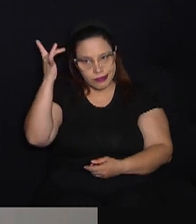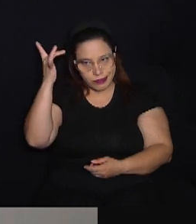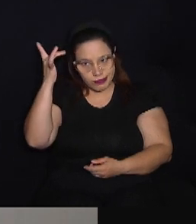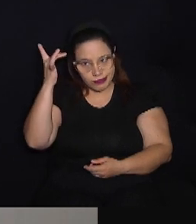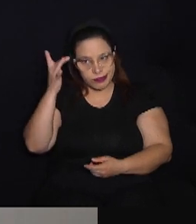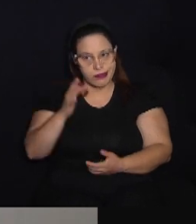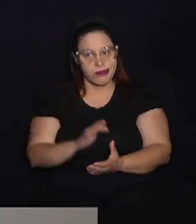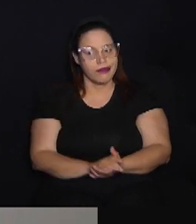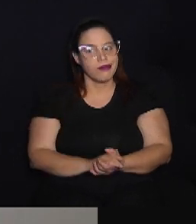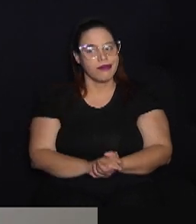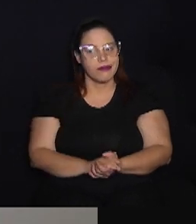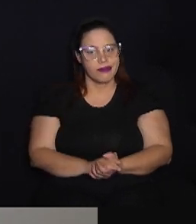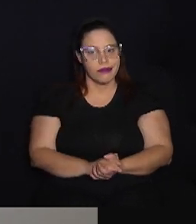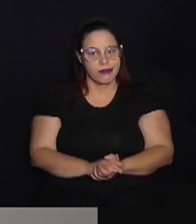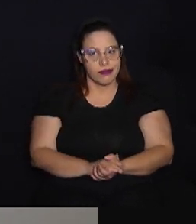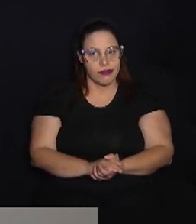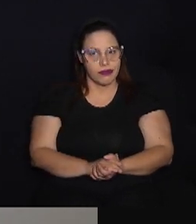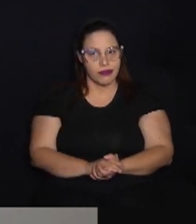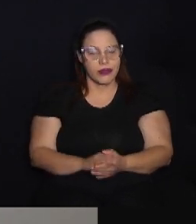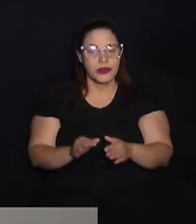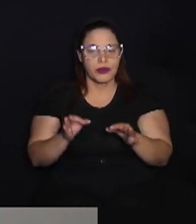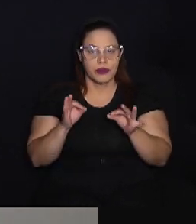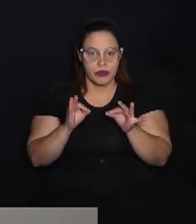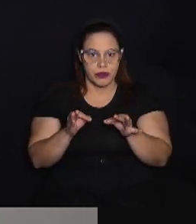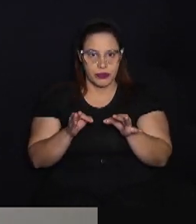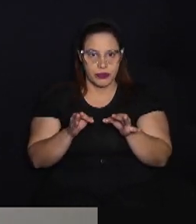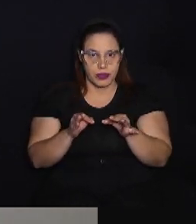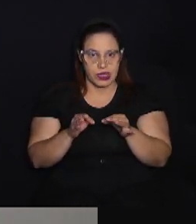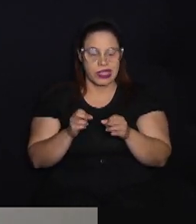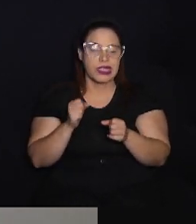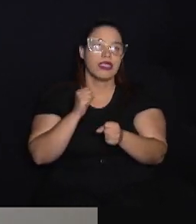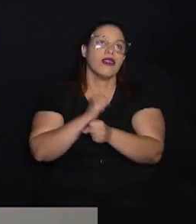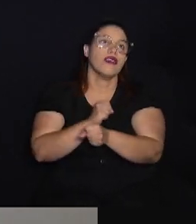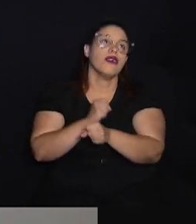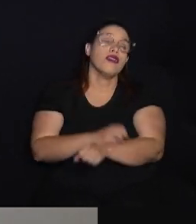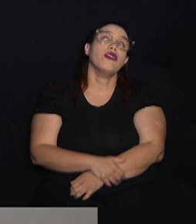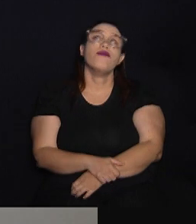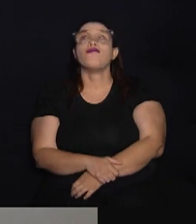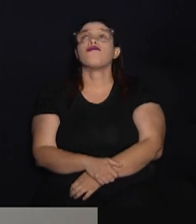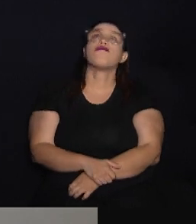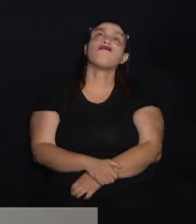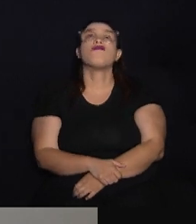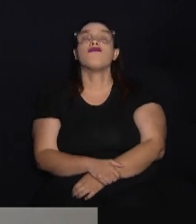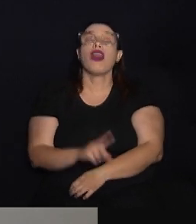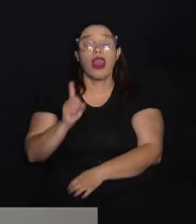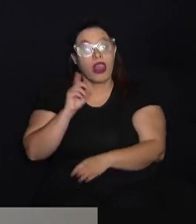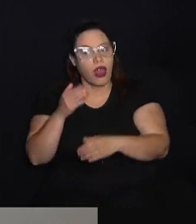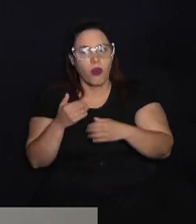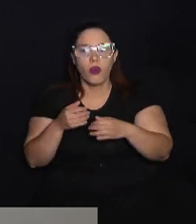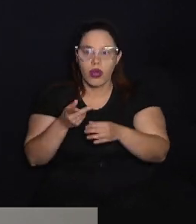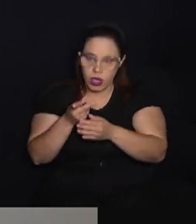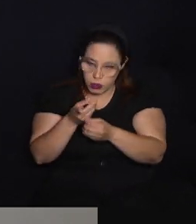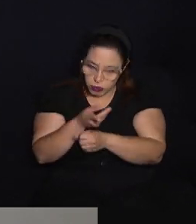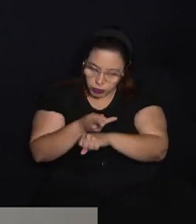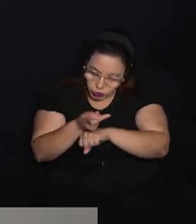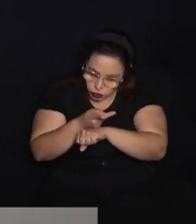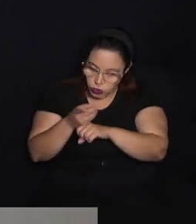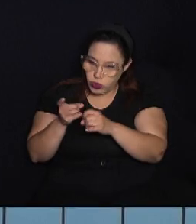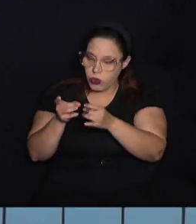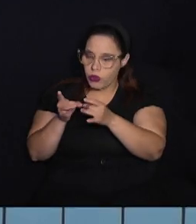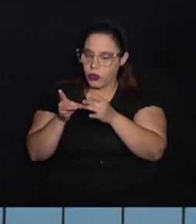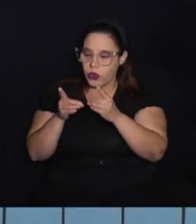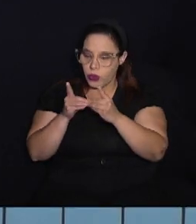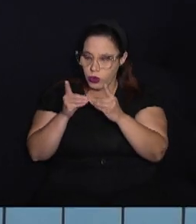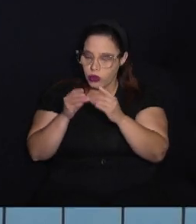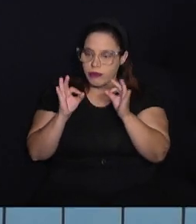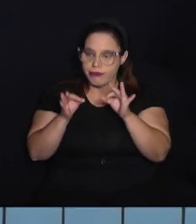paciente. Acho que é justo que o paciente não fique esperando, que ele procure um atendimento especializado. Doutora, você